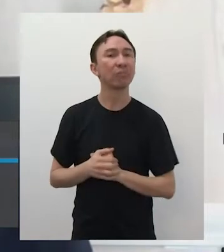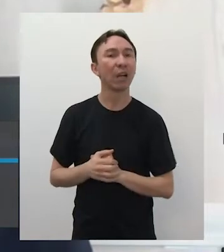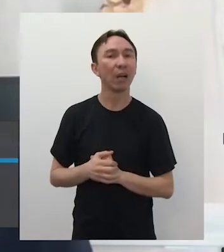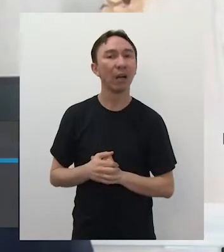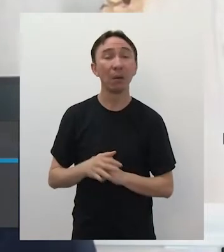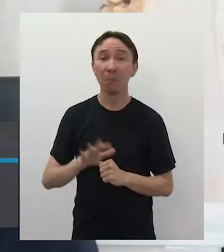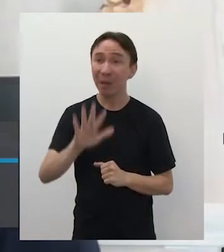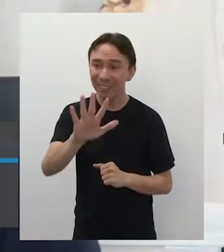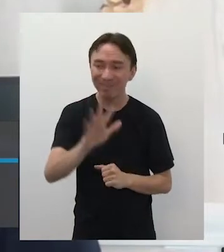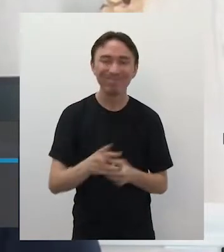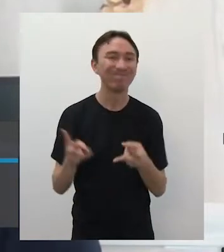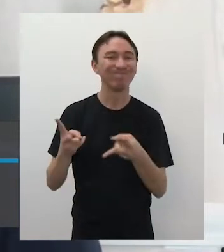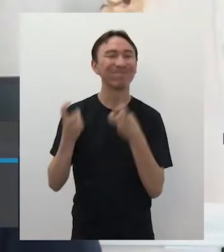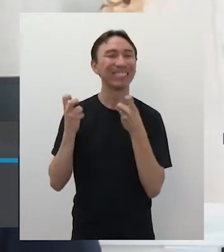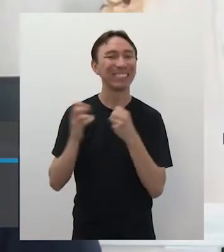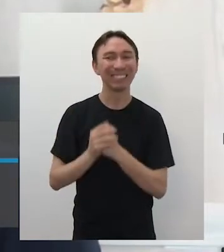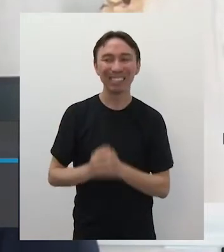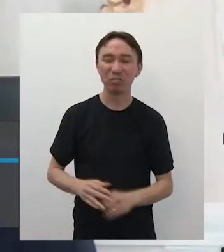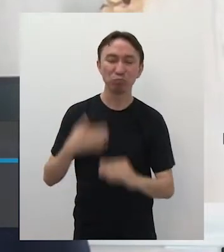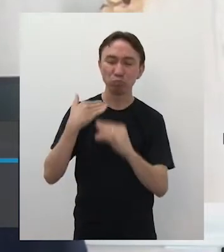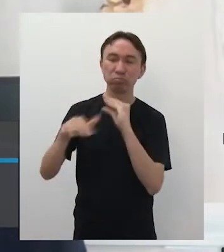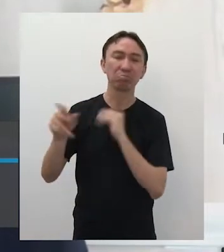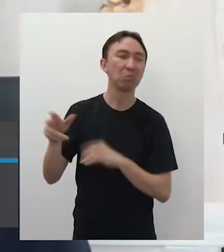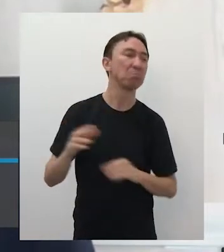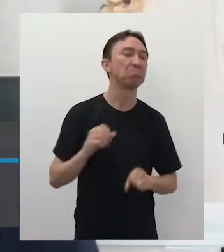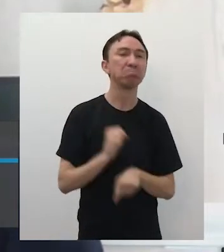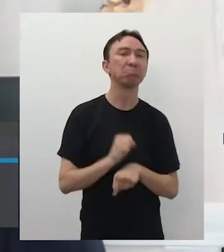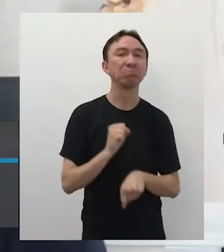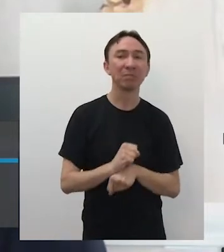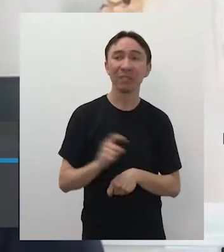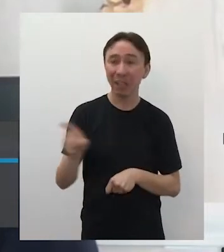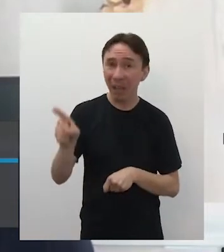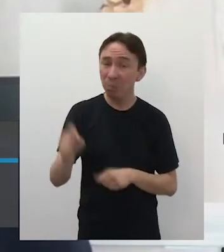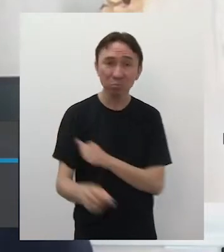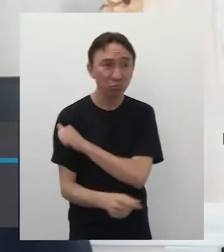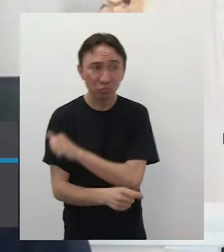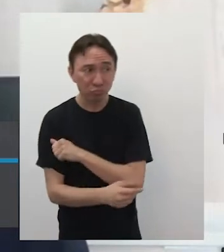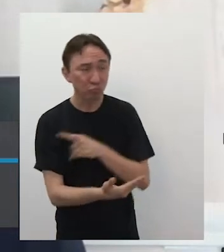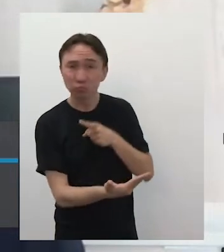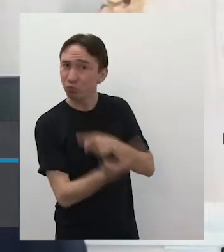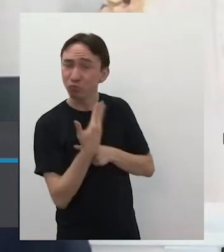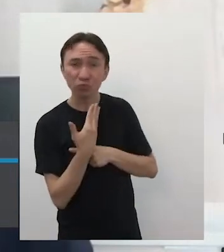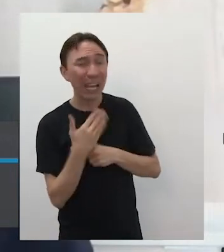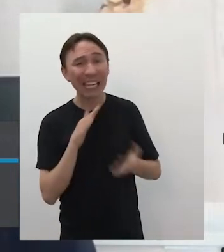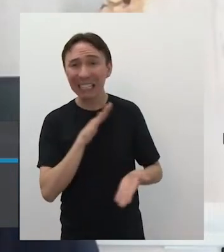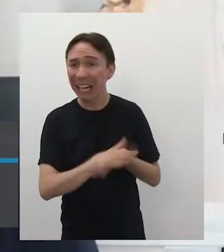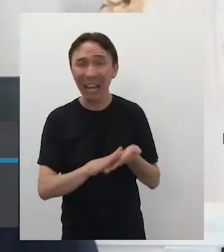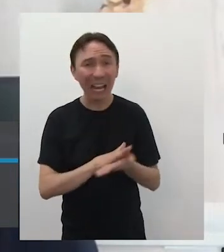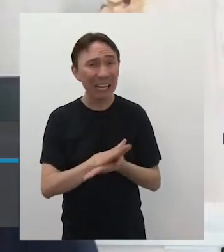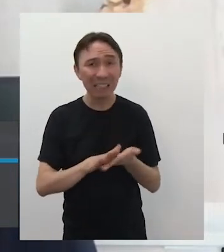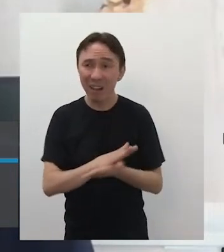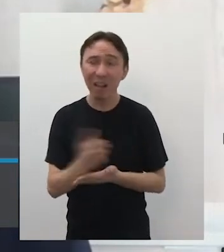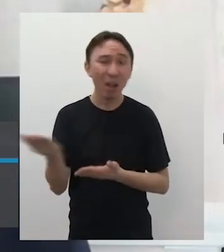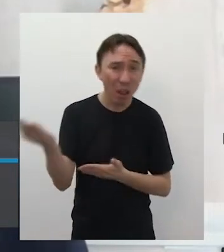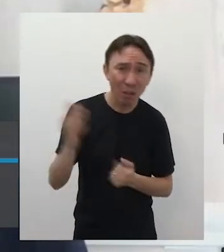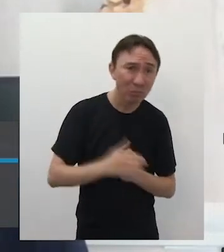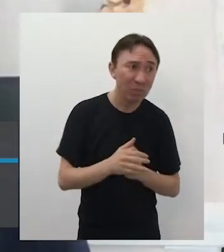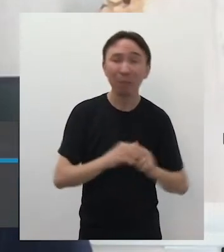aulas. No início da pandemia, eu disponibilizava apenas as aulas em PDF e mandava